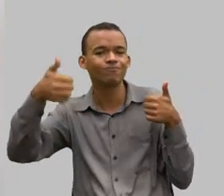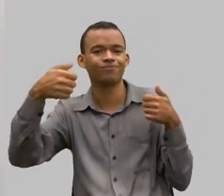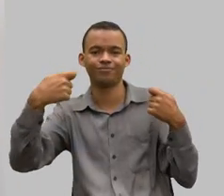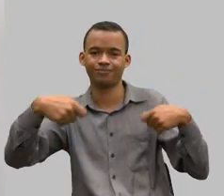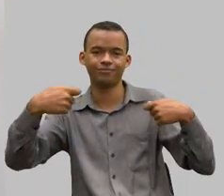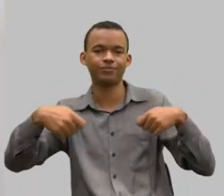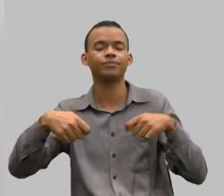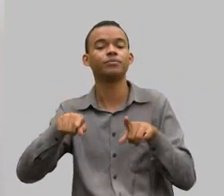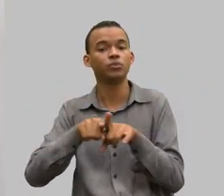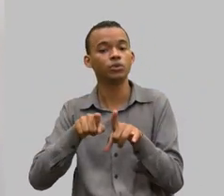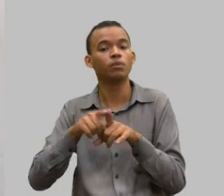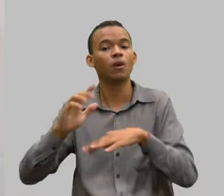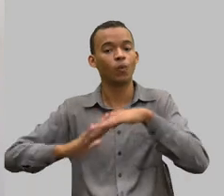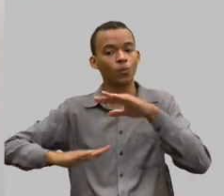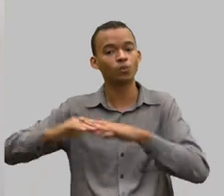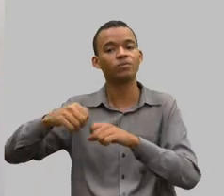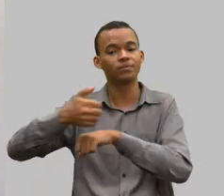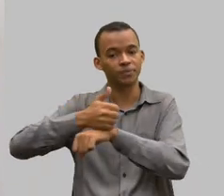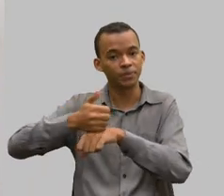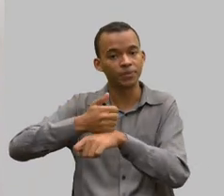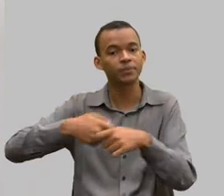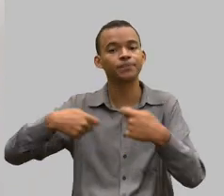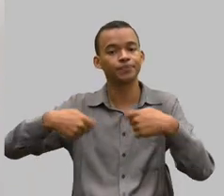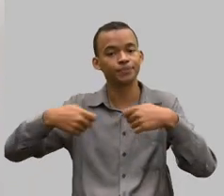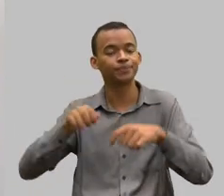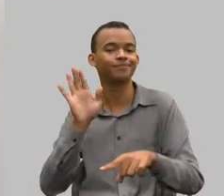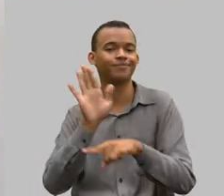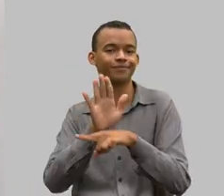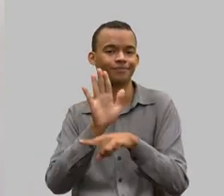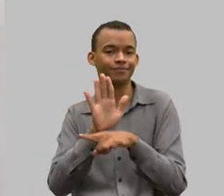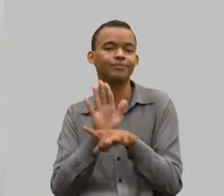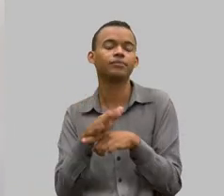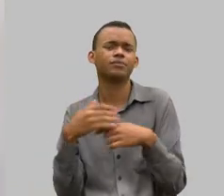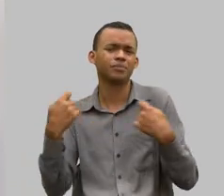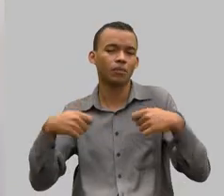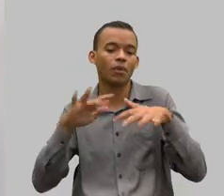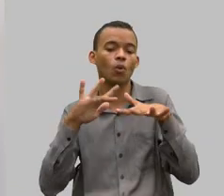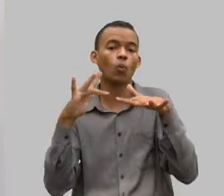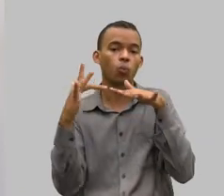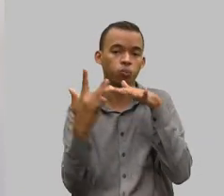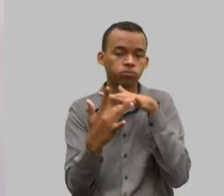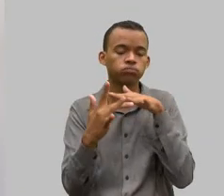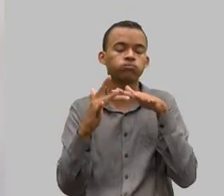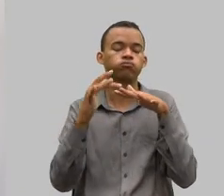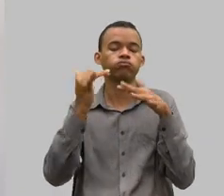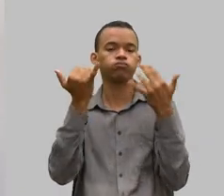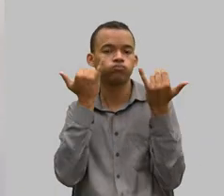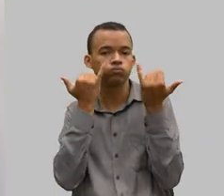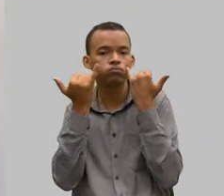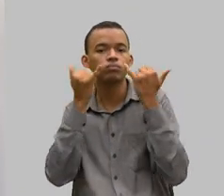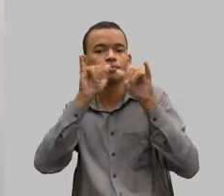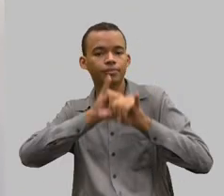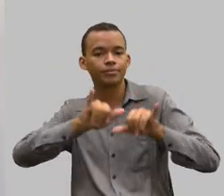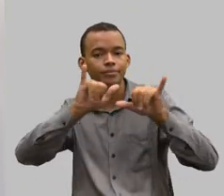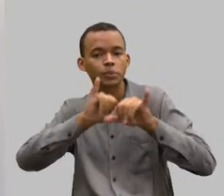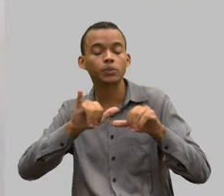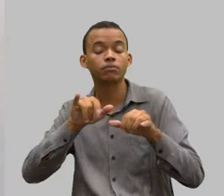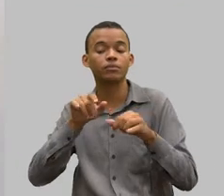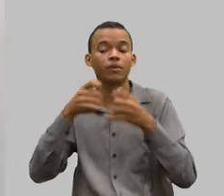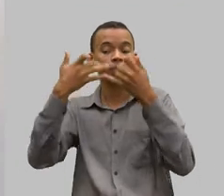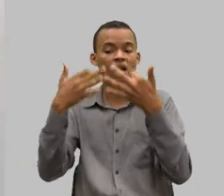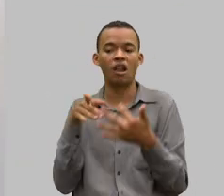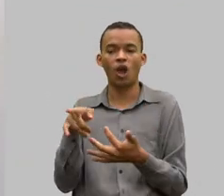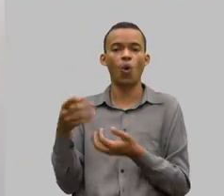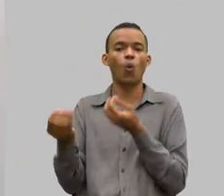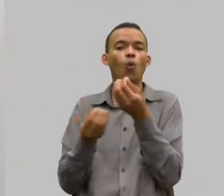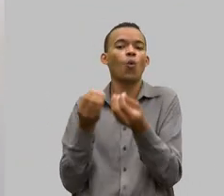também então vamos trabalhar isso de forma muito efetiva nas redes porque nós e mostrar como o ipseng tá hoje e